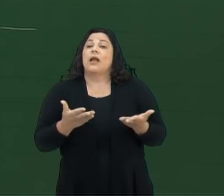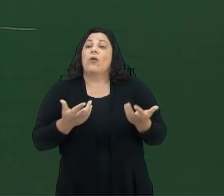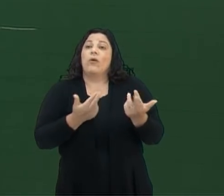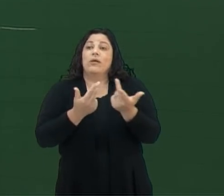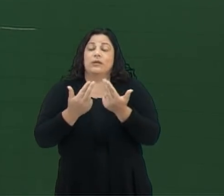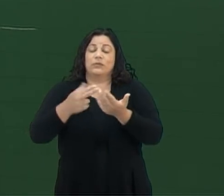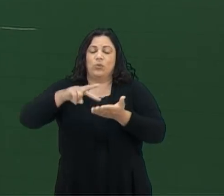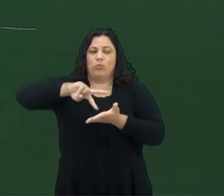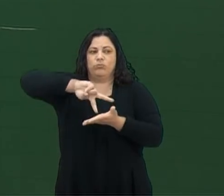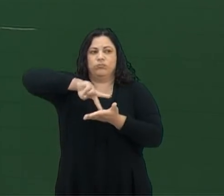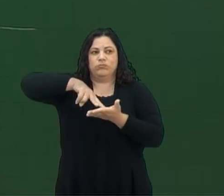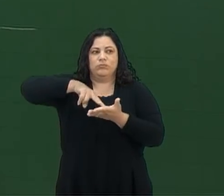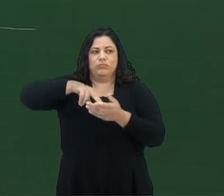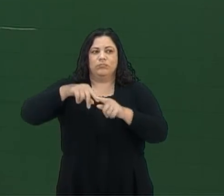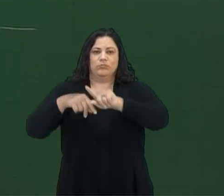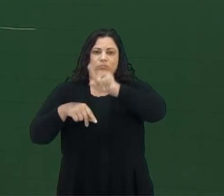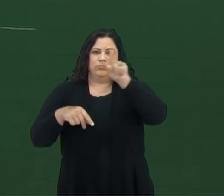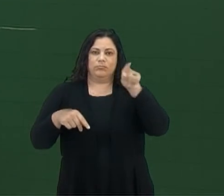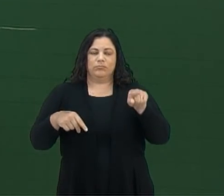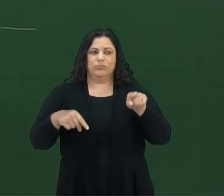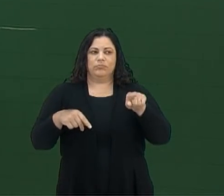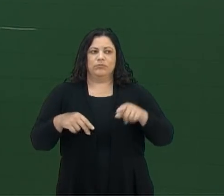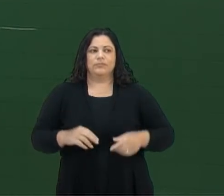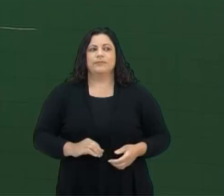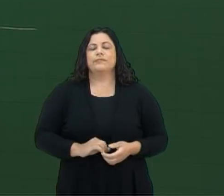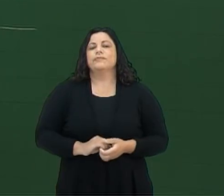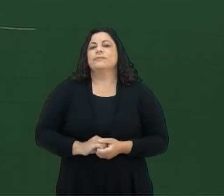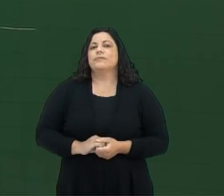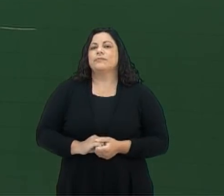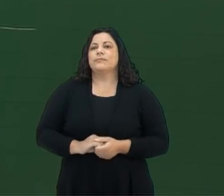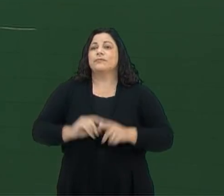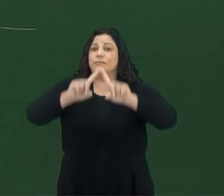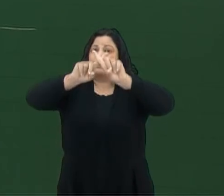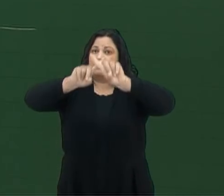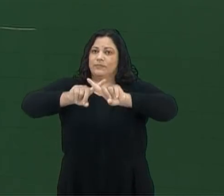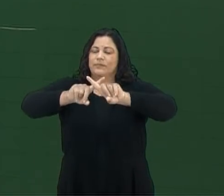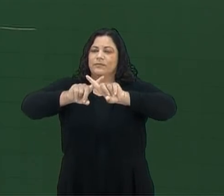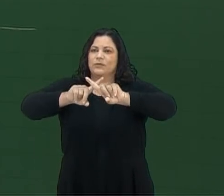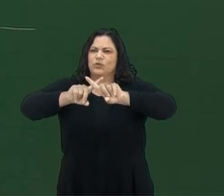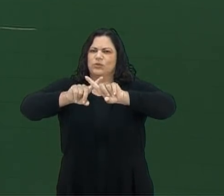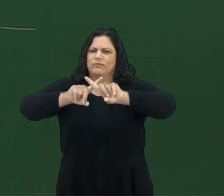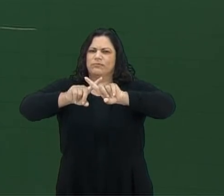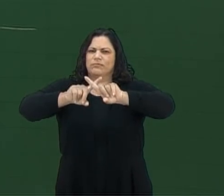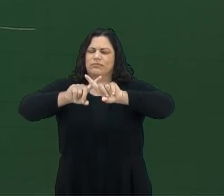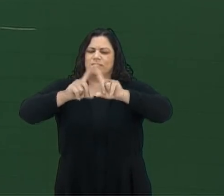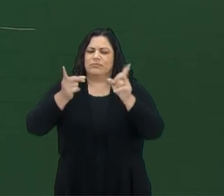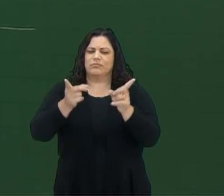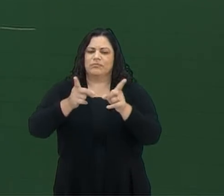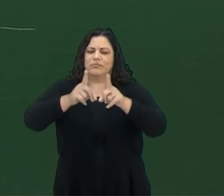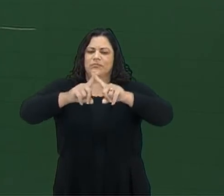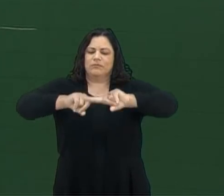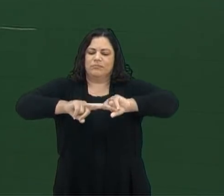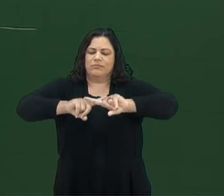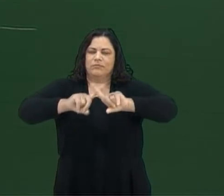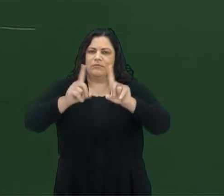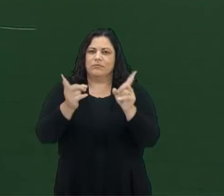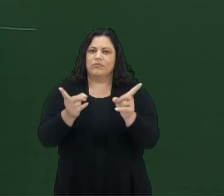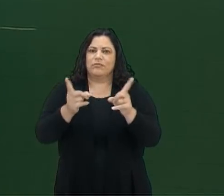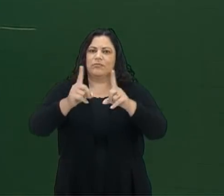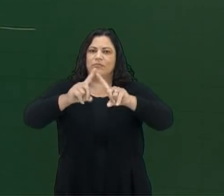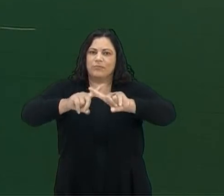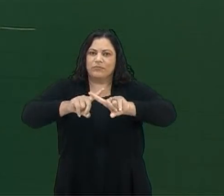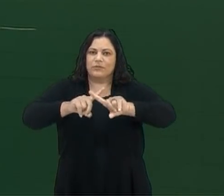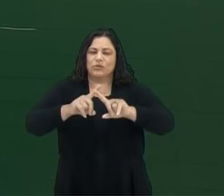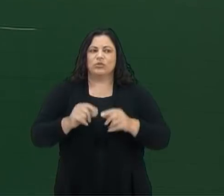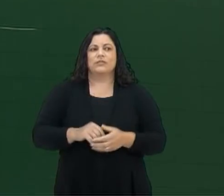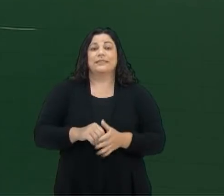abertura, venho aqui no outro arco que eu tinha marcado e marco onde os dois se encontram lá, certo? E aí eu